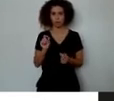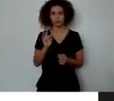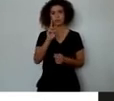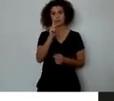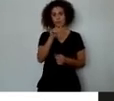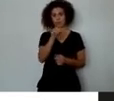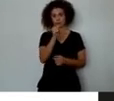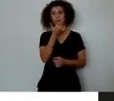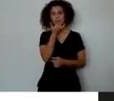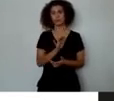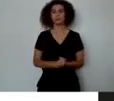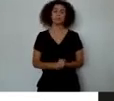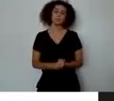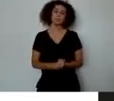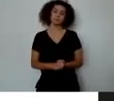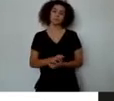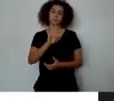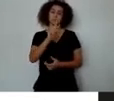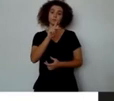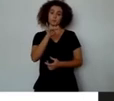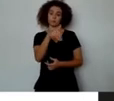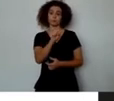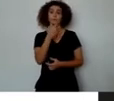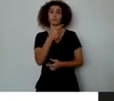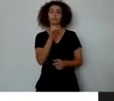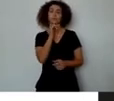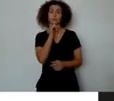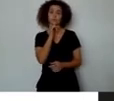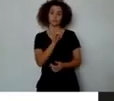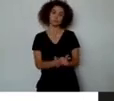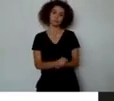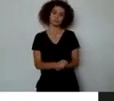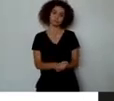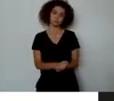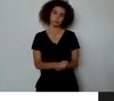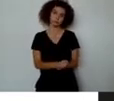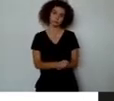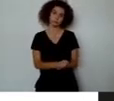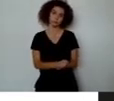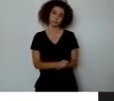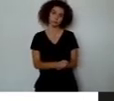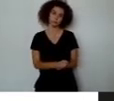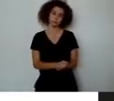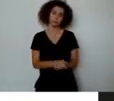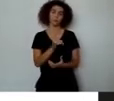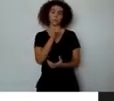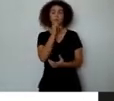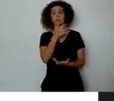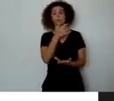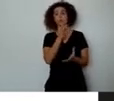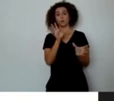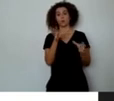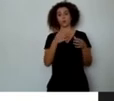Cristina, colocou que, por exemplo, para quem produz audiovisual, igual o coletivo